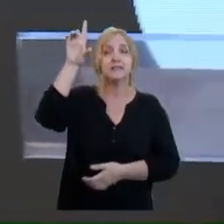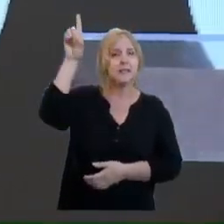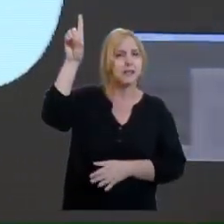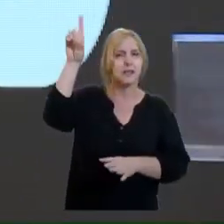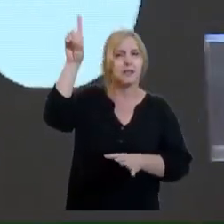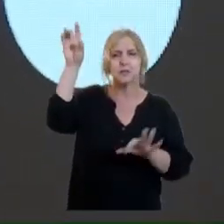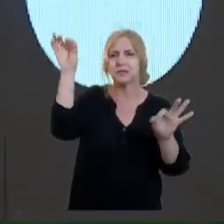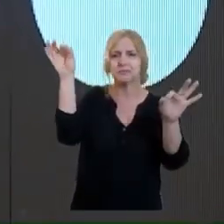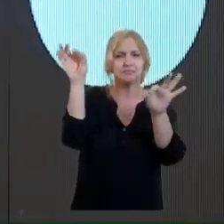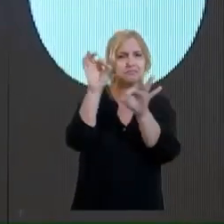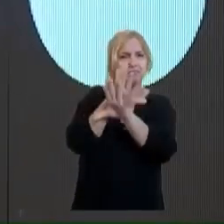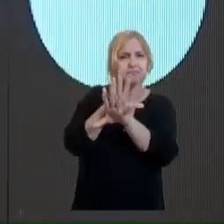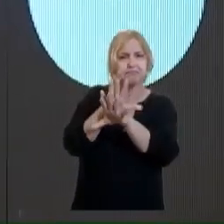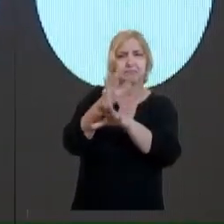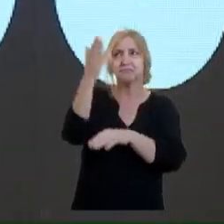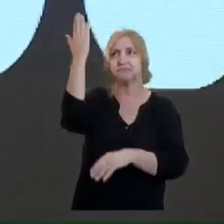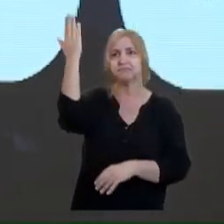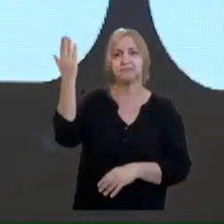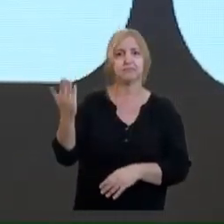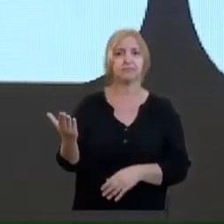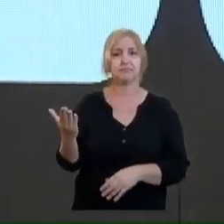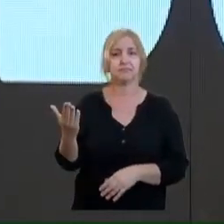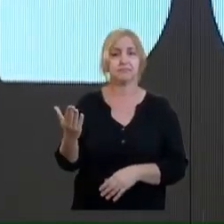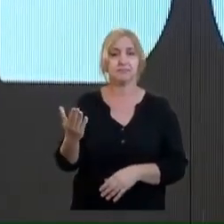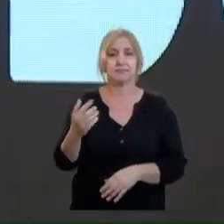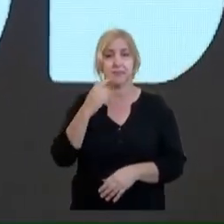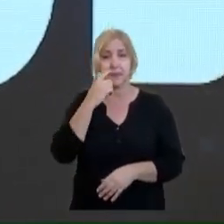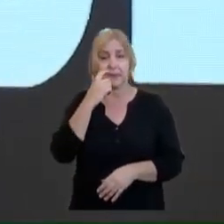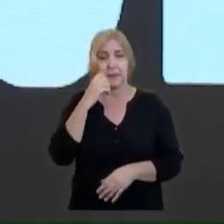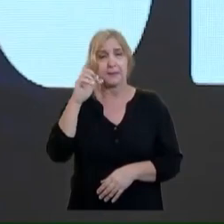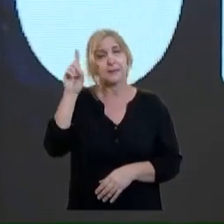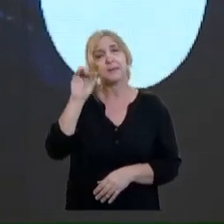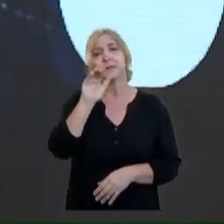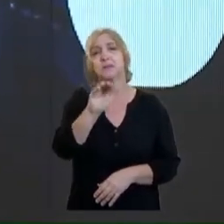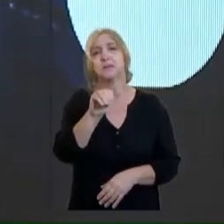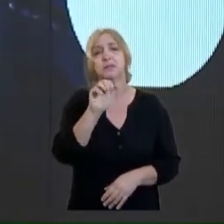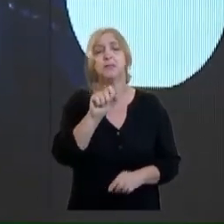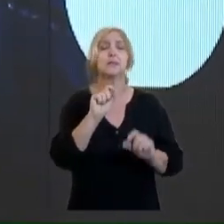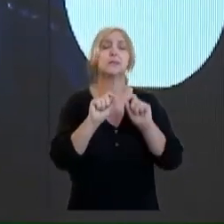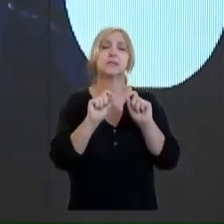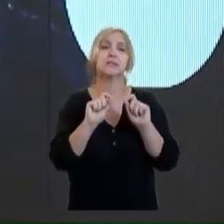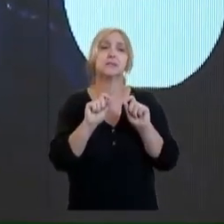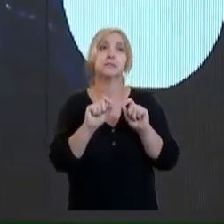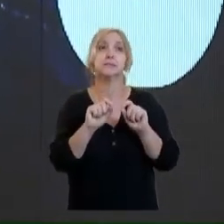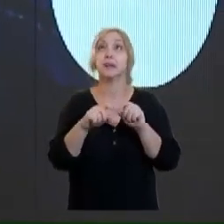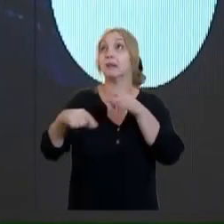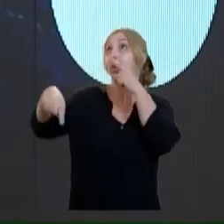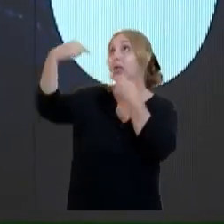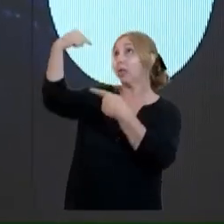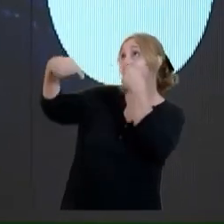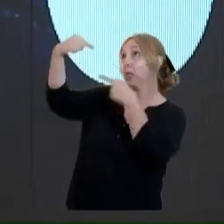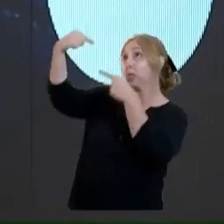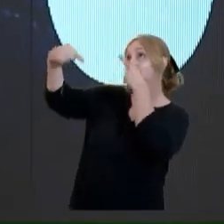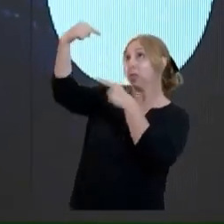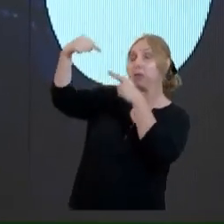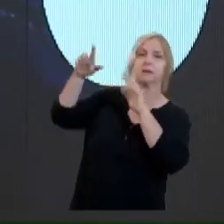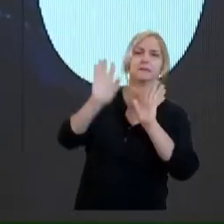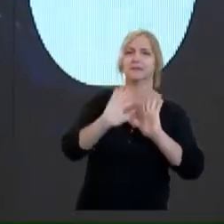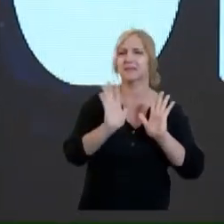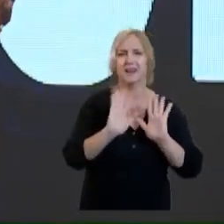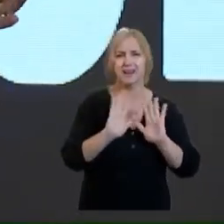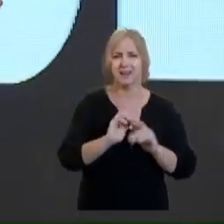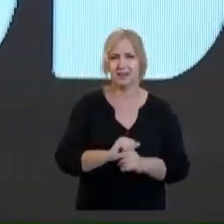é Deus. Nosso chamado não é discutir com Deus. O